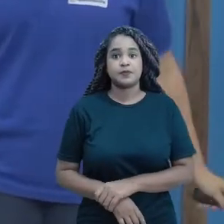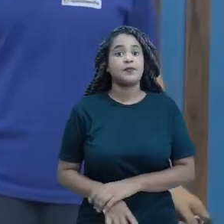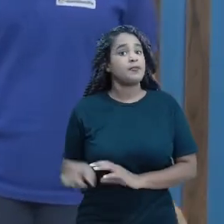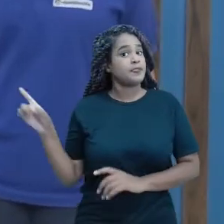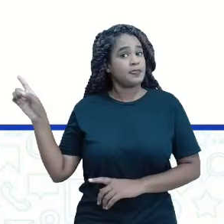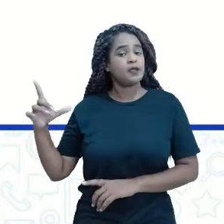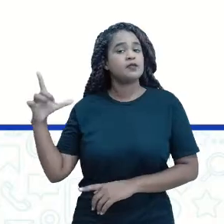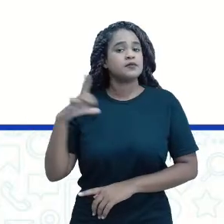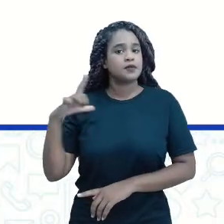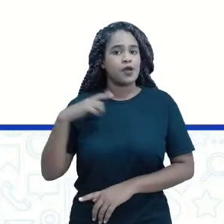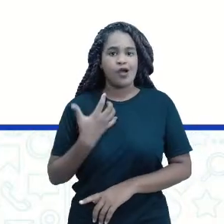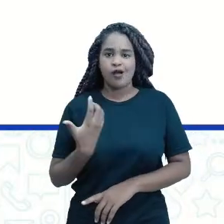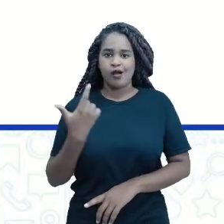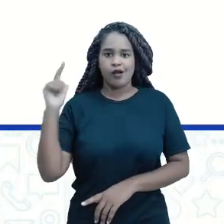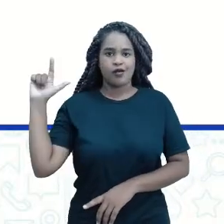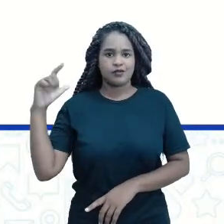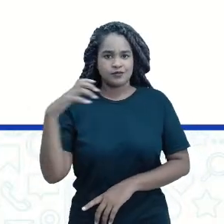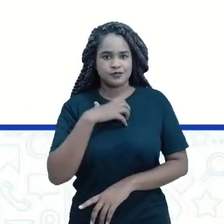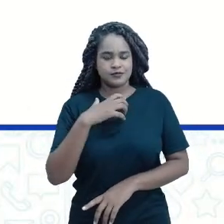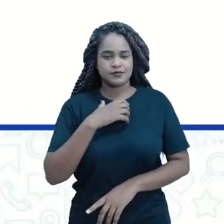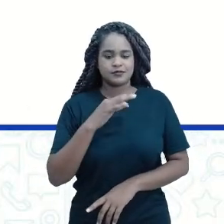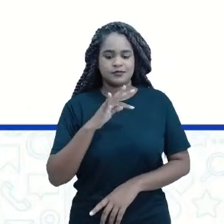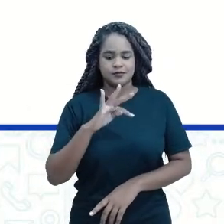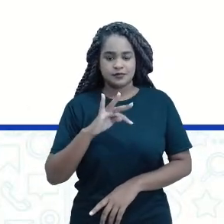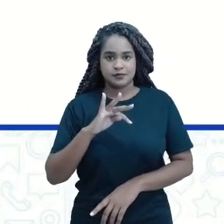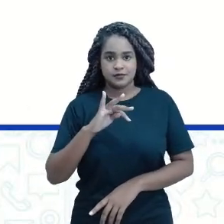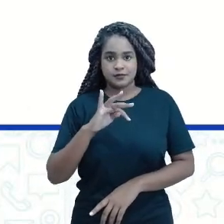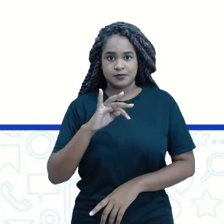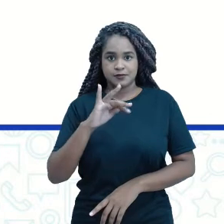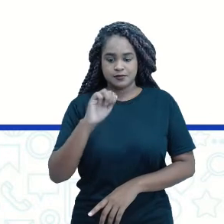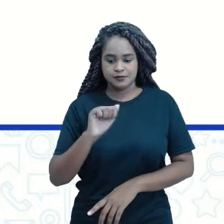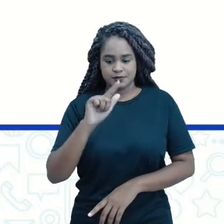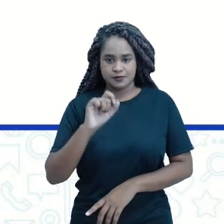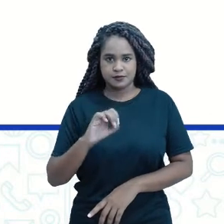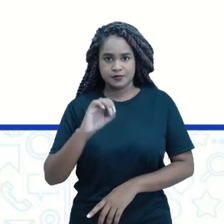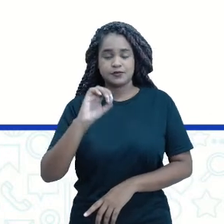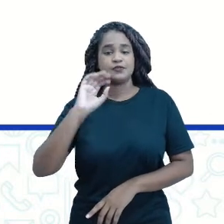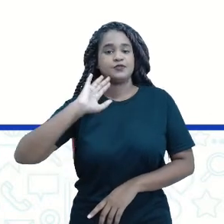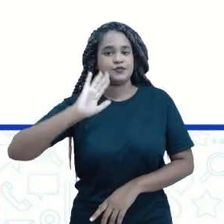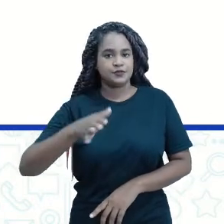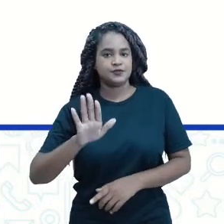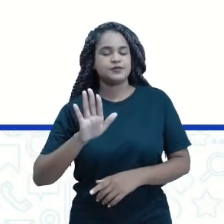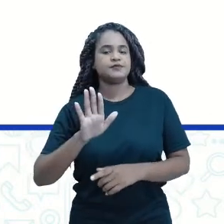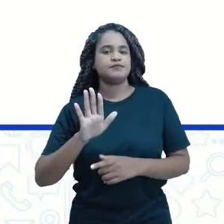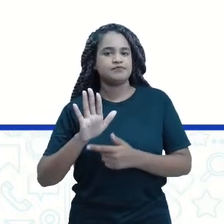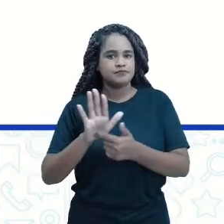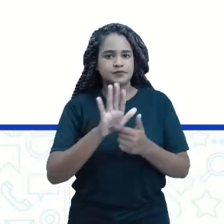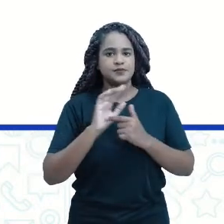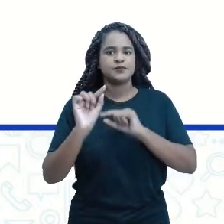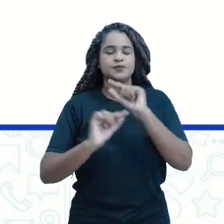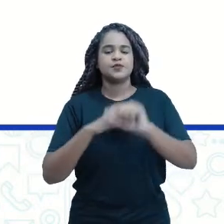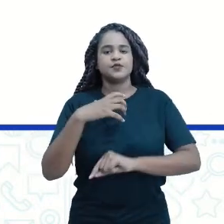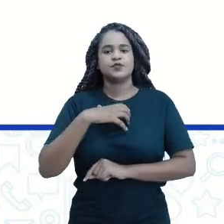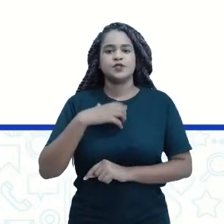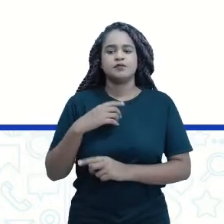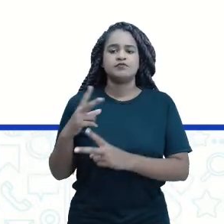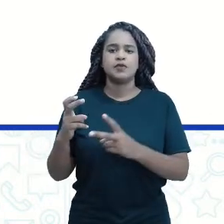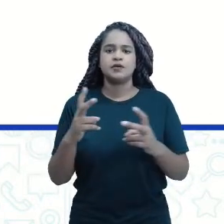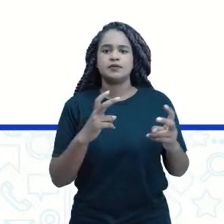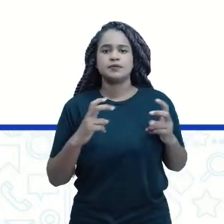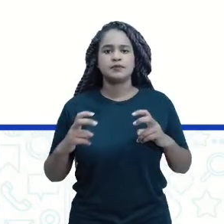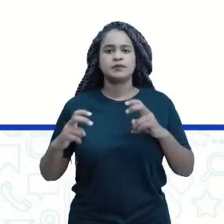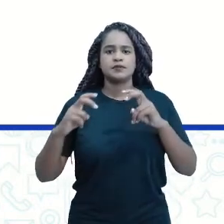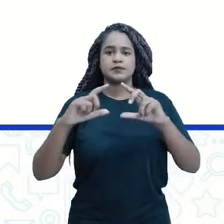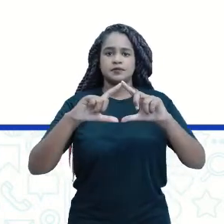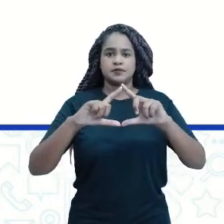esse outro jeito, né? Então, Tiago já tinha comentado aqui anteriormente com vocês sobre as maneiras da gente perceber esse triângulo. Na verdade, aí